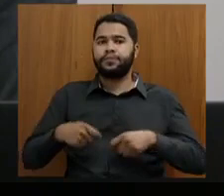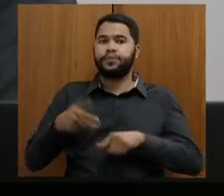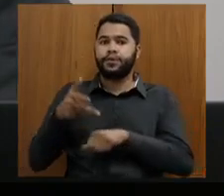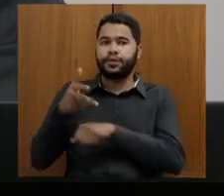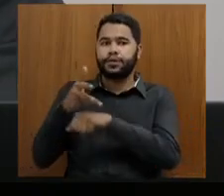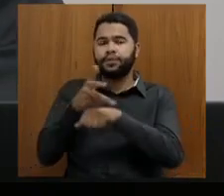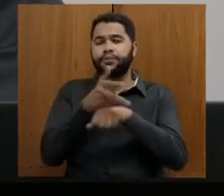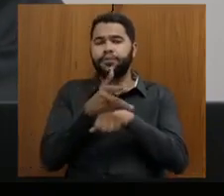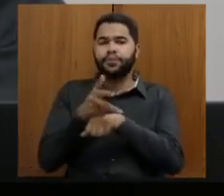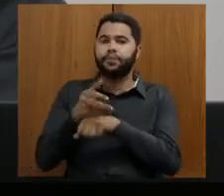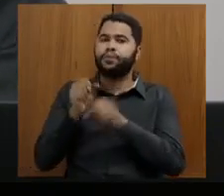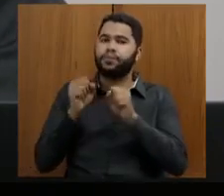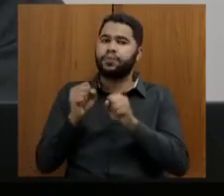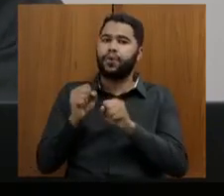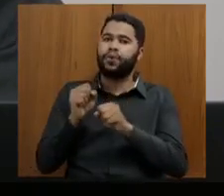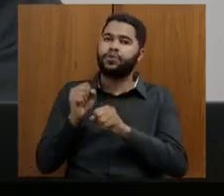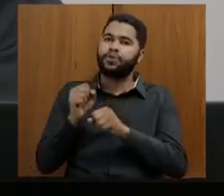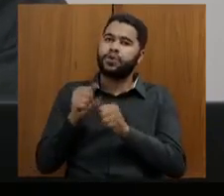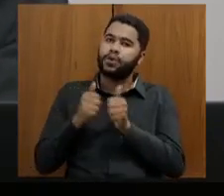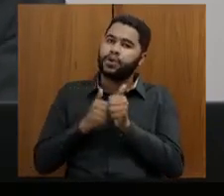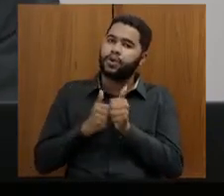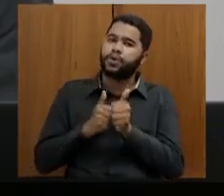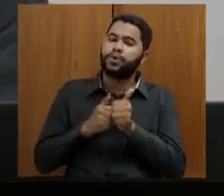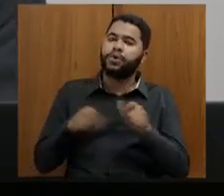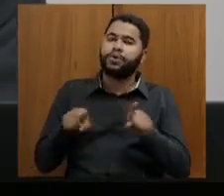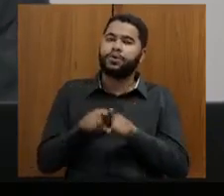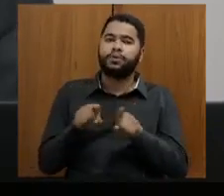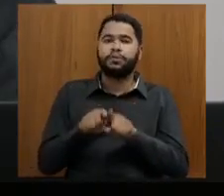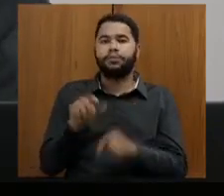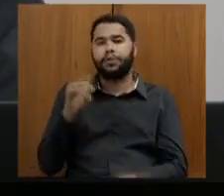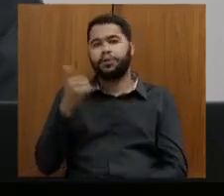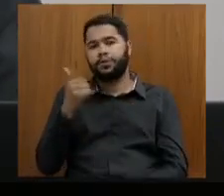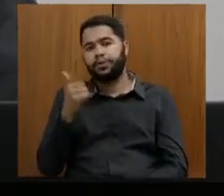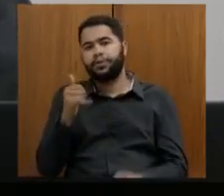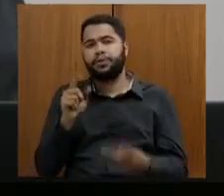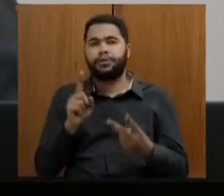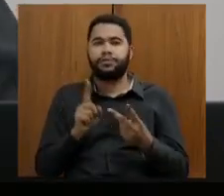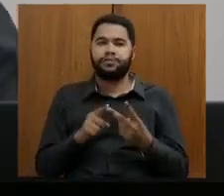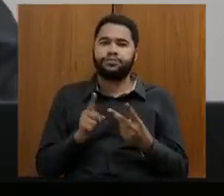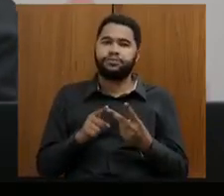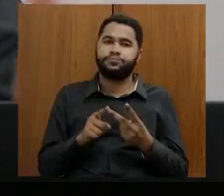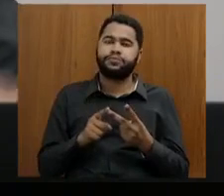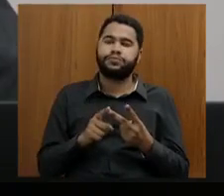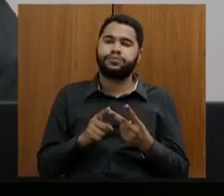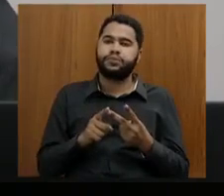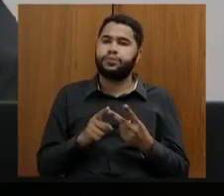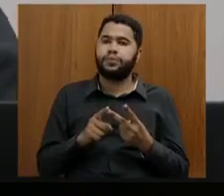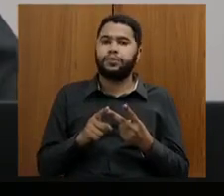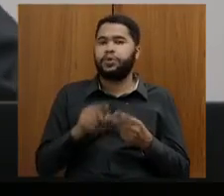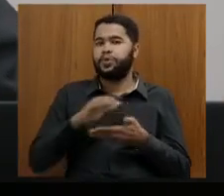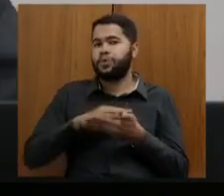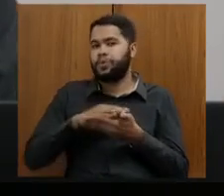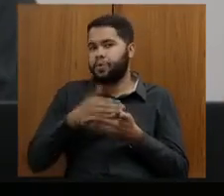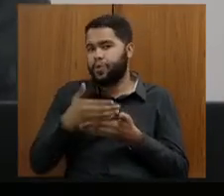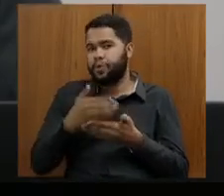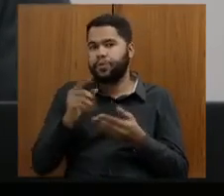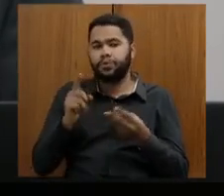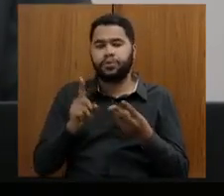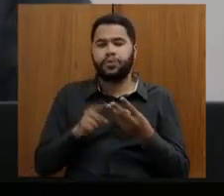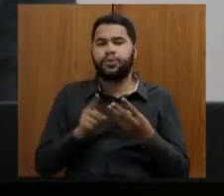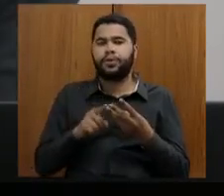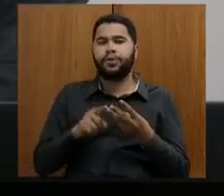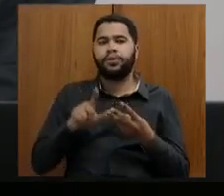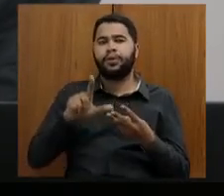dessas imagens que poderão ser acompanhadas inclusive pelo celular pelo notebook pelo